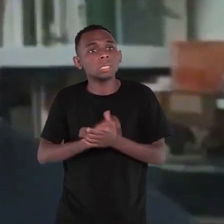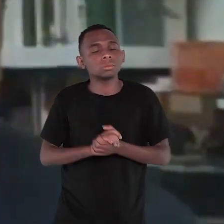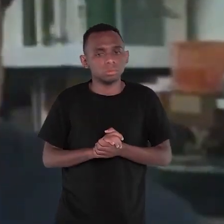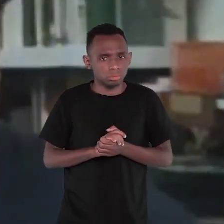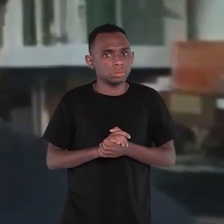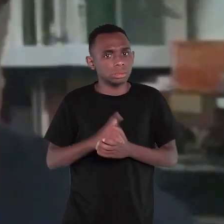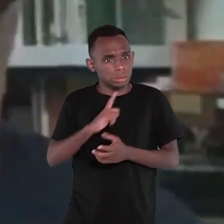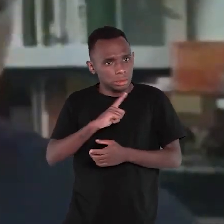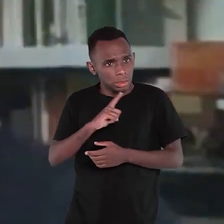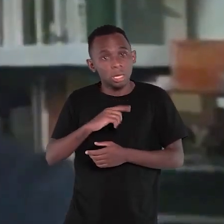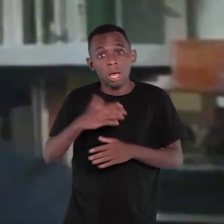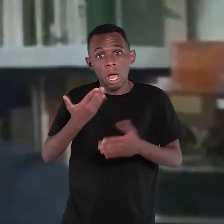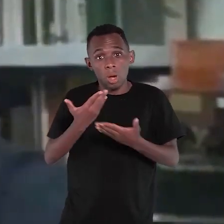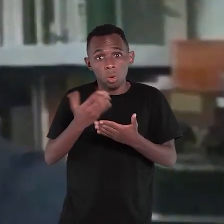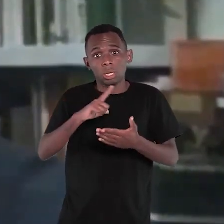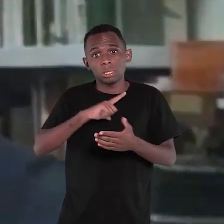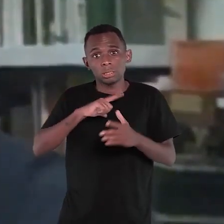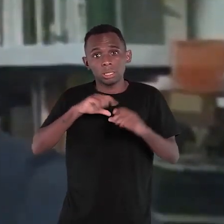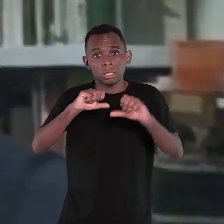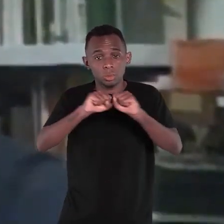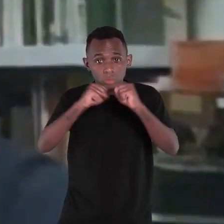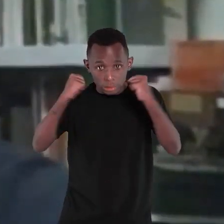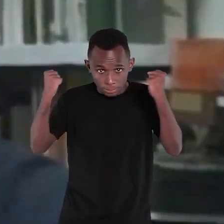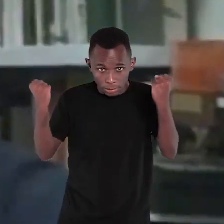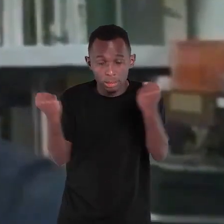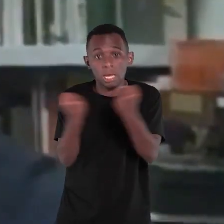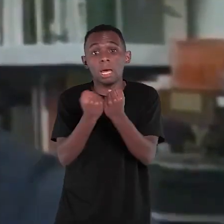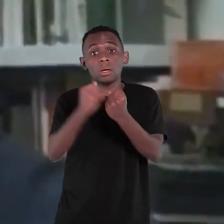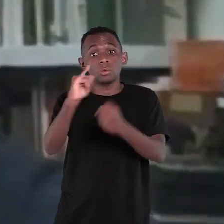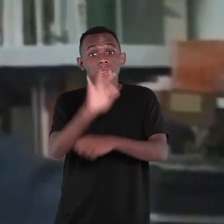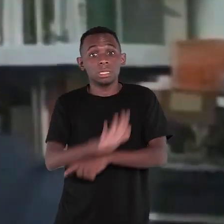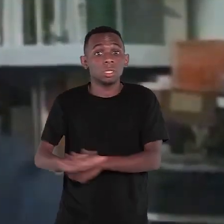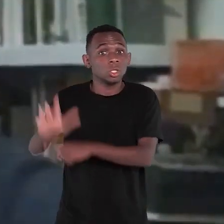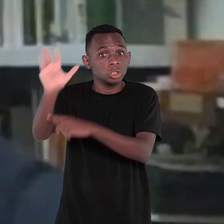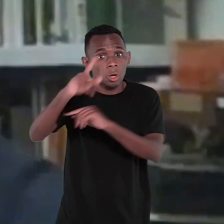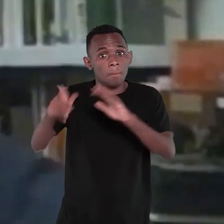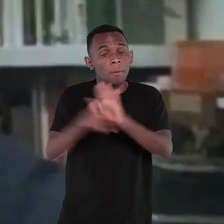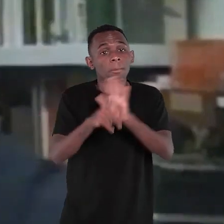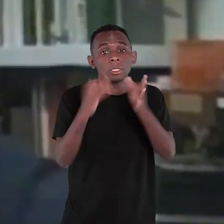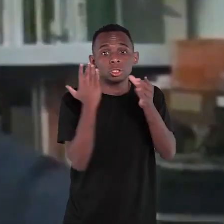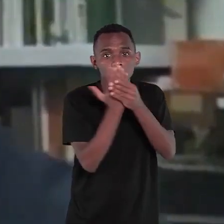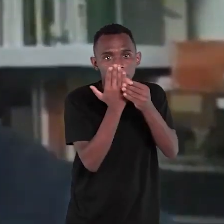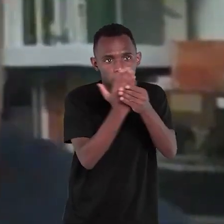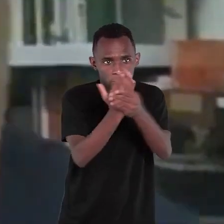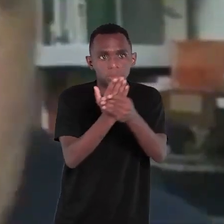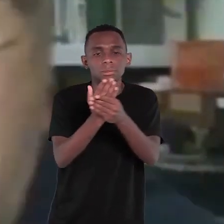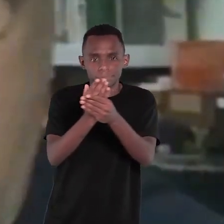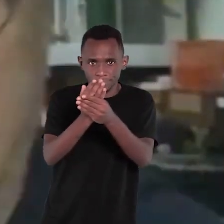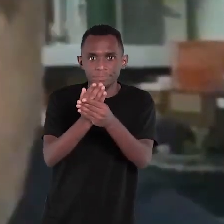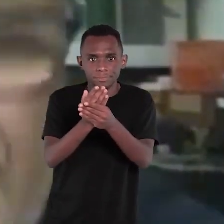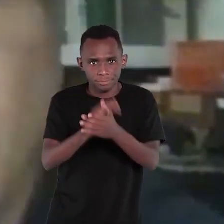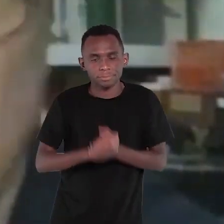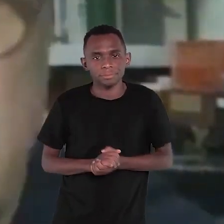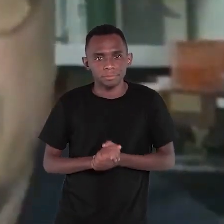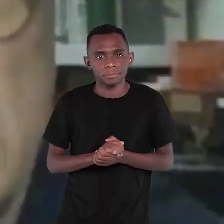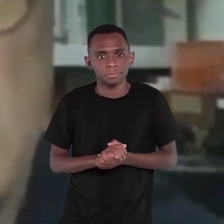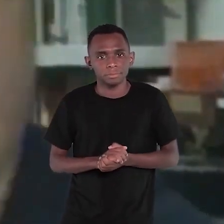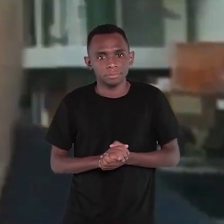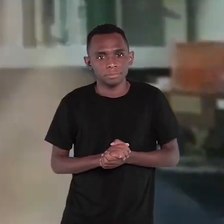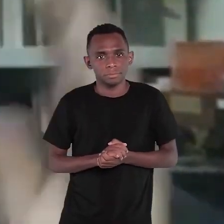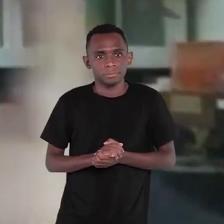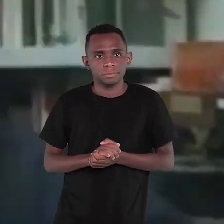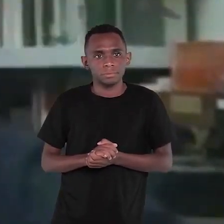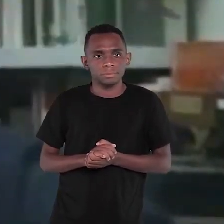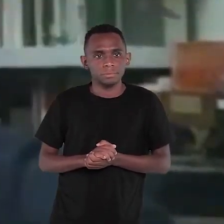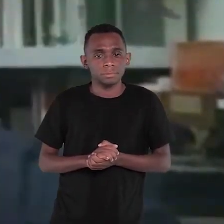casos. Nós vamos ter agora um seminário internacional de biblioteca viva, né? Durante a Bienal do Livro de